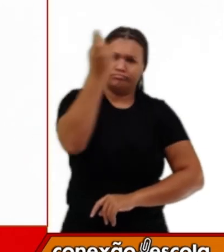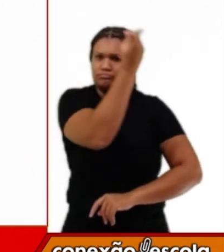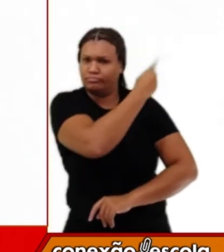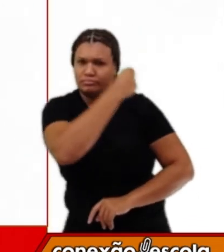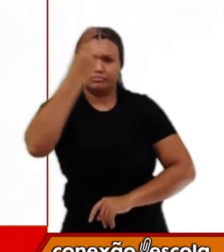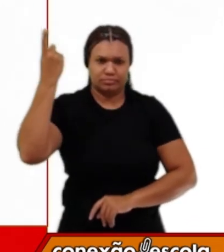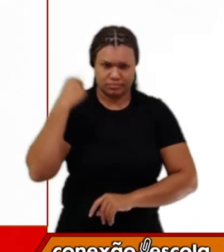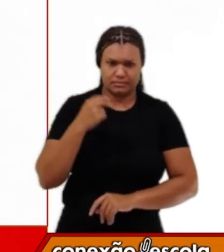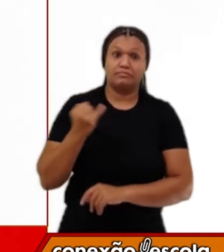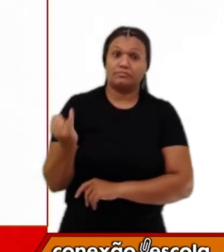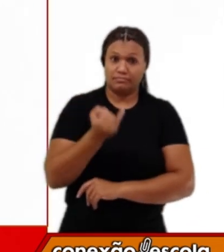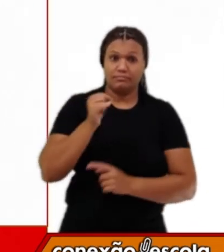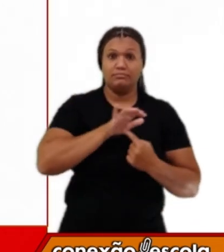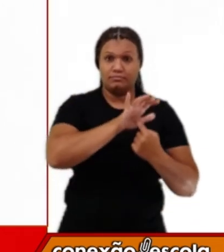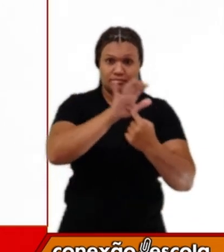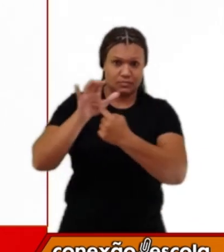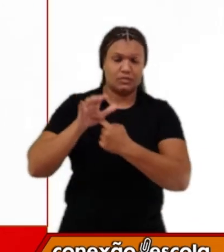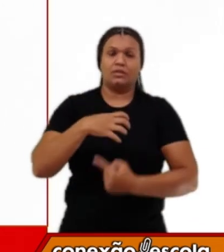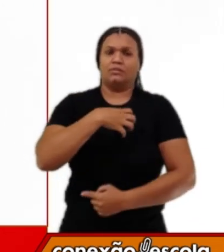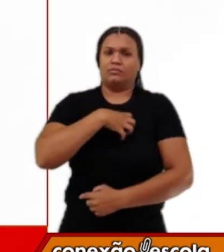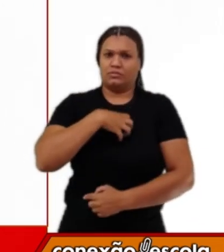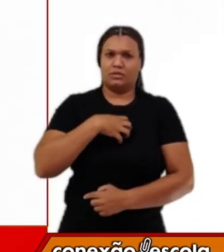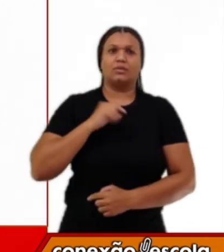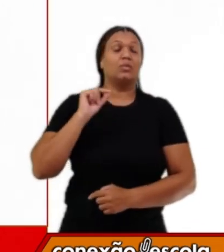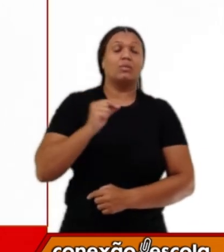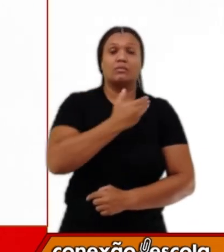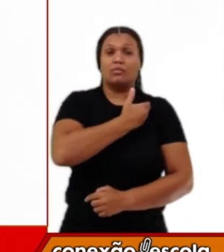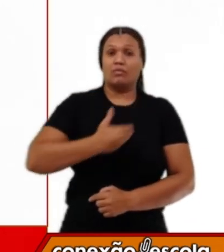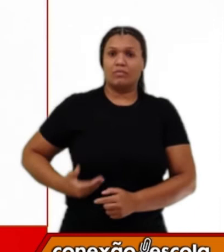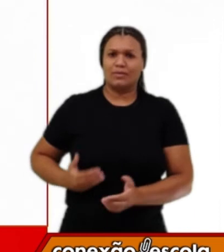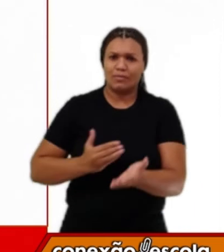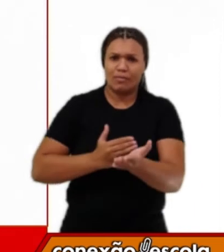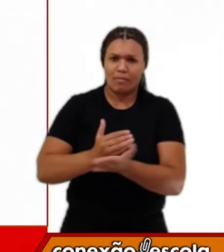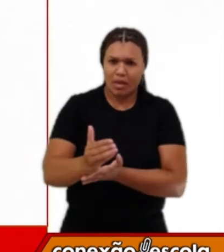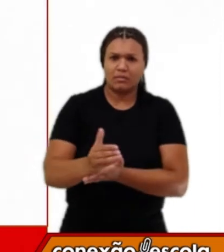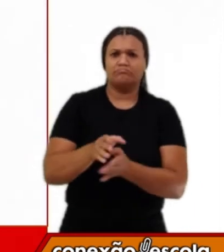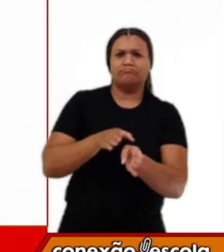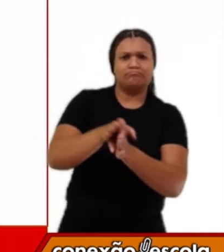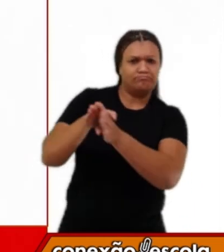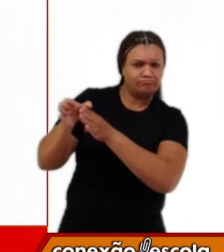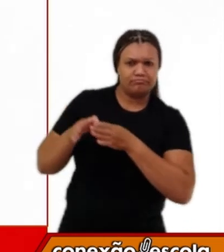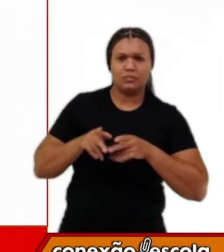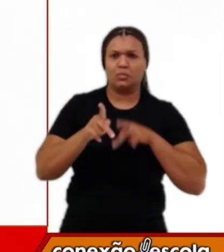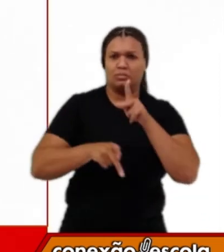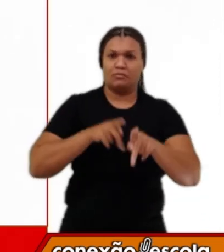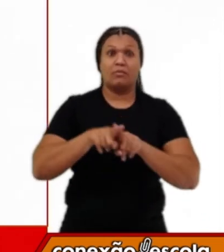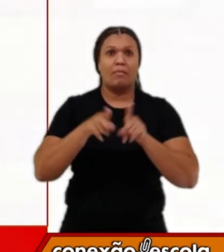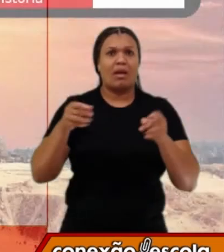perspectiva. O governo ele inicia uma vacinação em massa, mas não conscientiza a população sobre o que